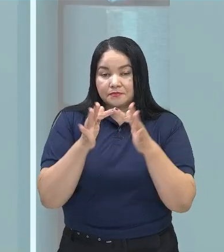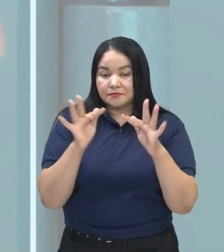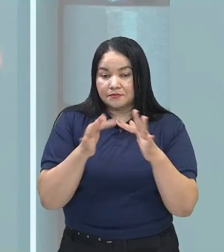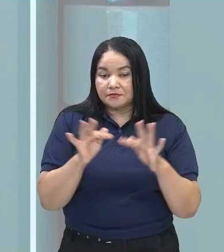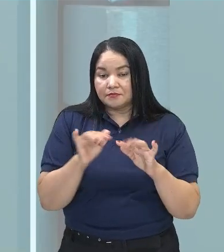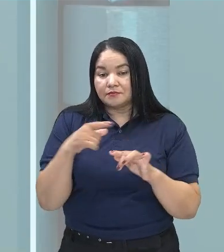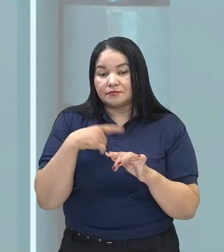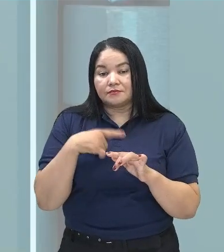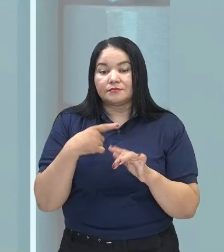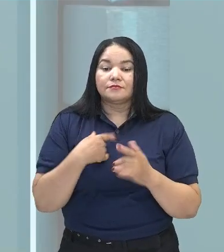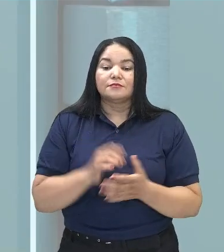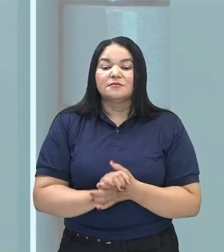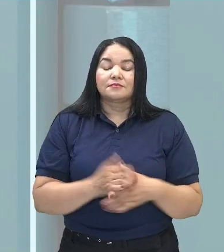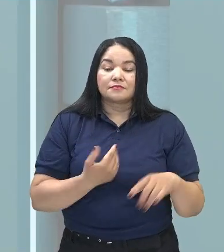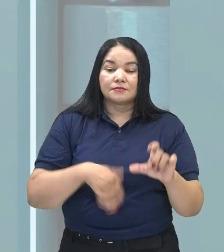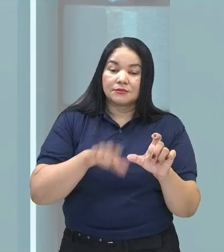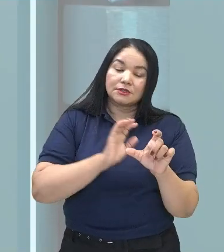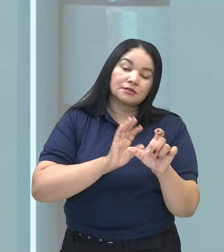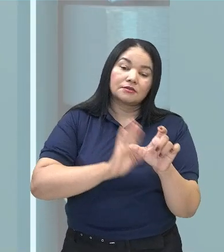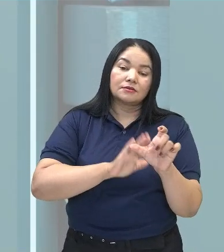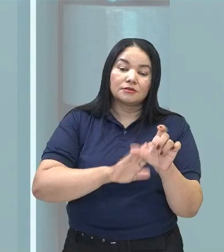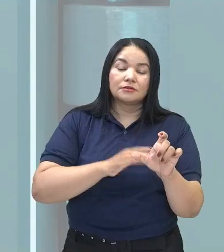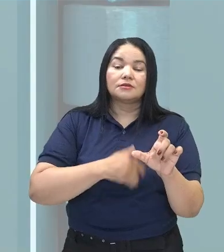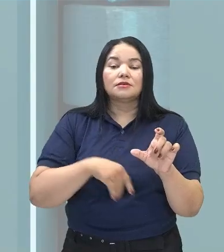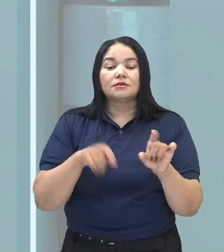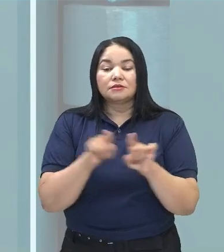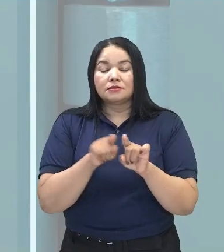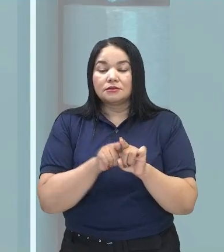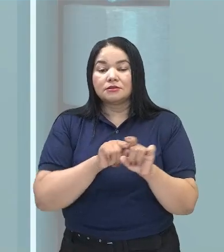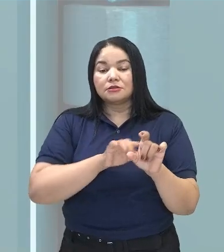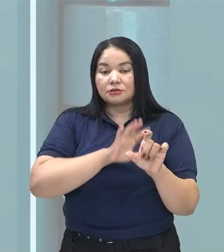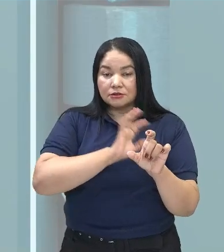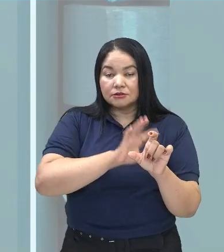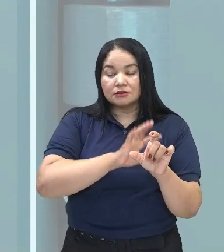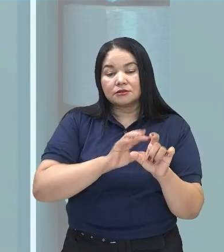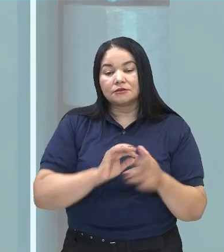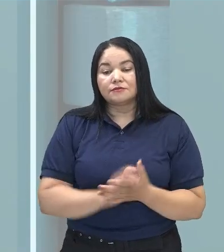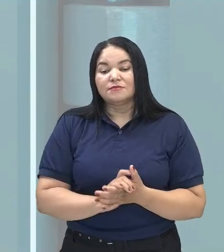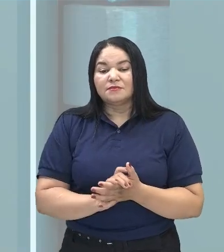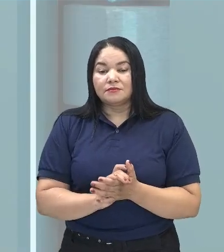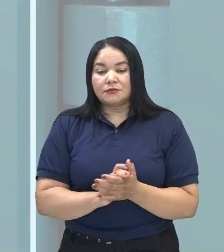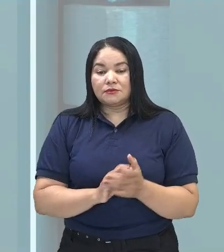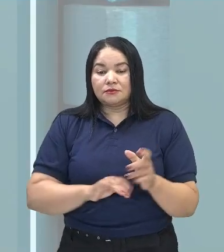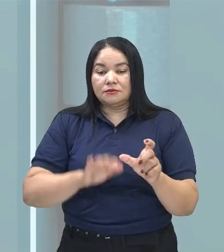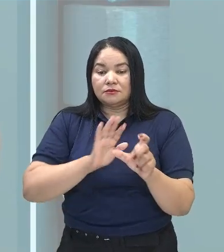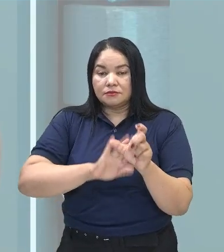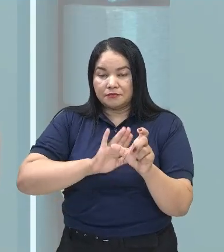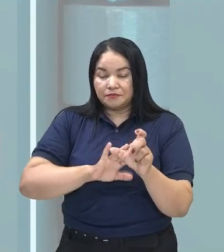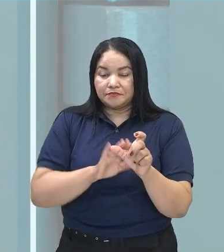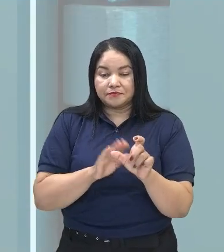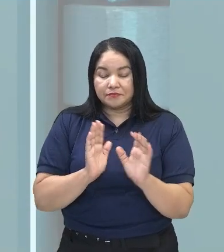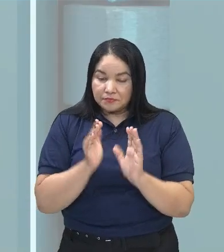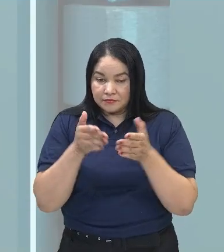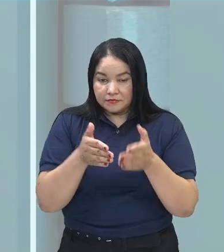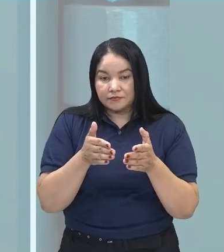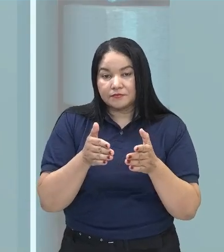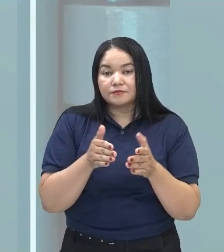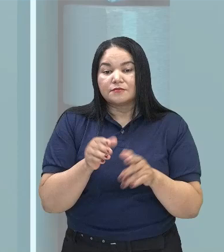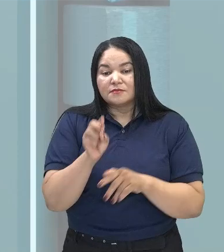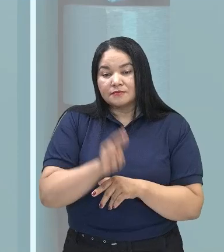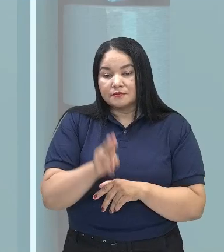a conotação e a denotação, porque a conotação ela é mais restrita, porque quando você vai utilizar um termo no